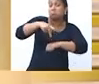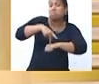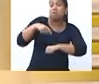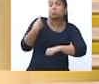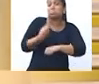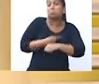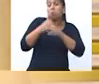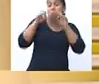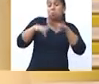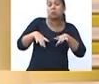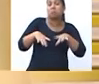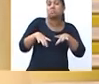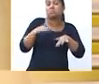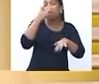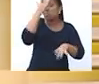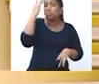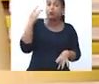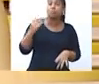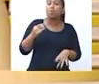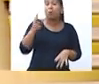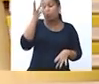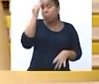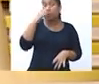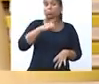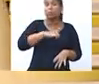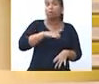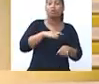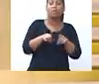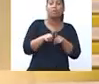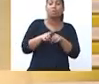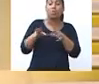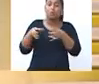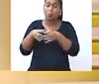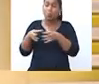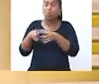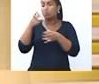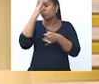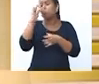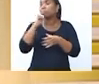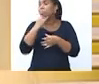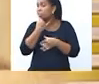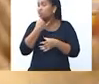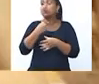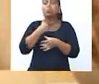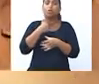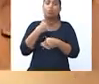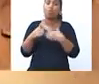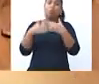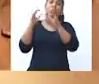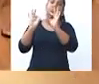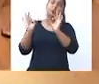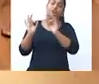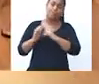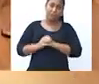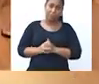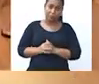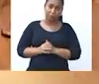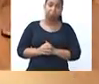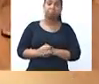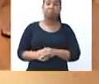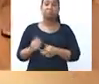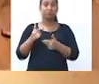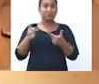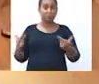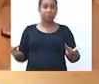pode desperdiçar talentos e também não pode ter uma parcela da população triste que não pode se desenvolver na sua